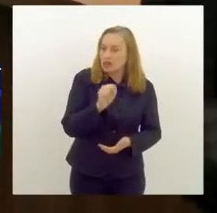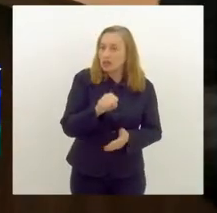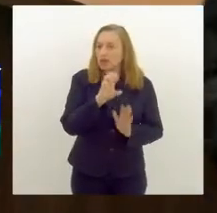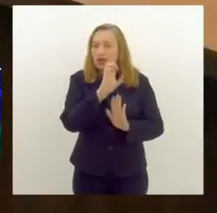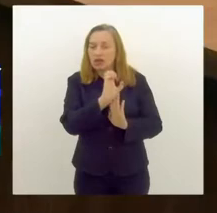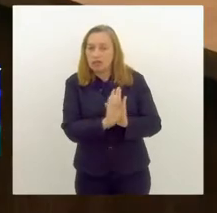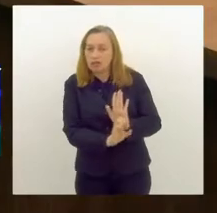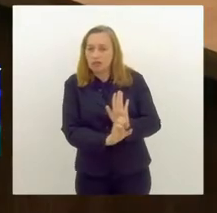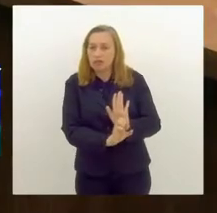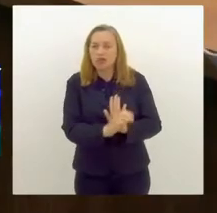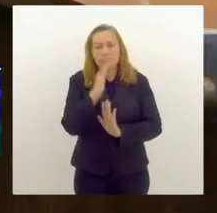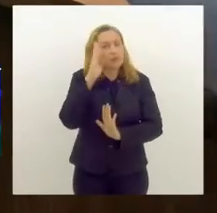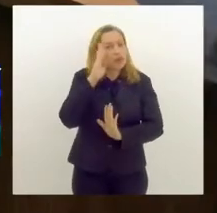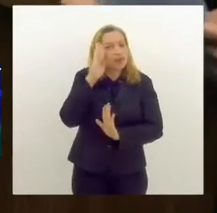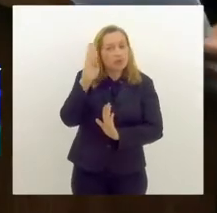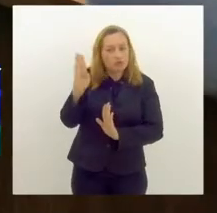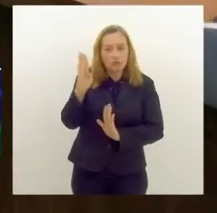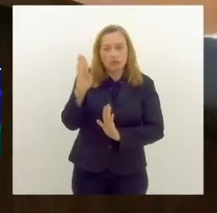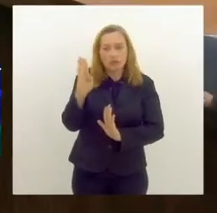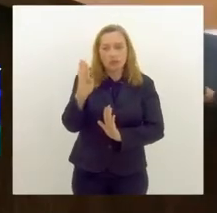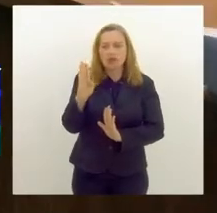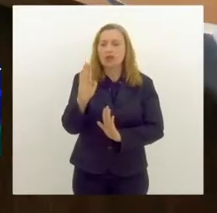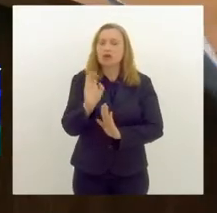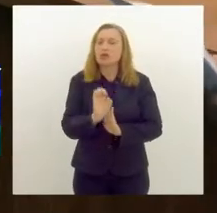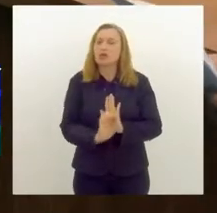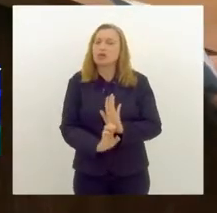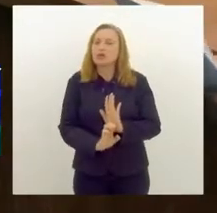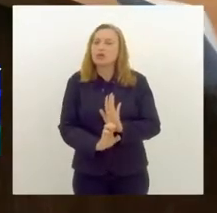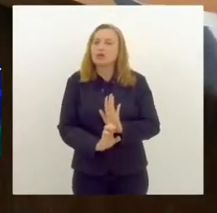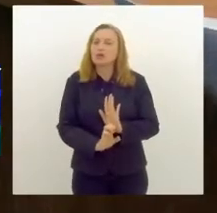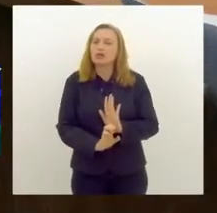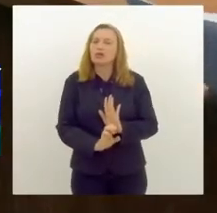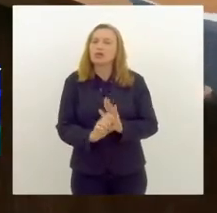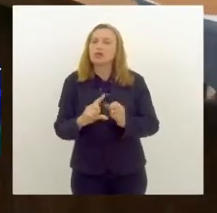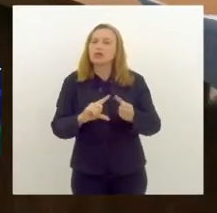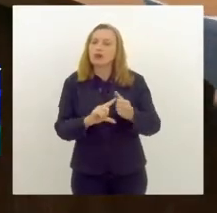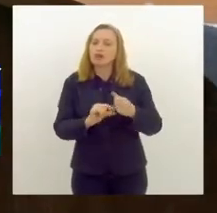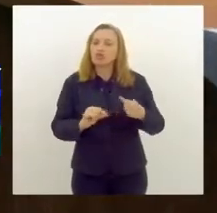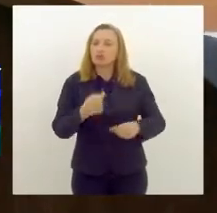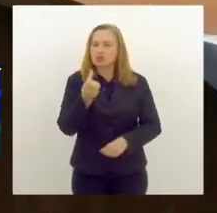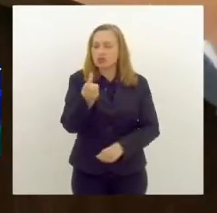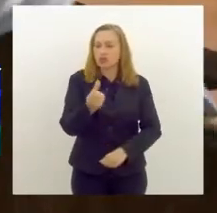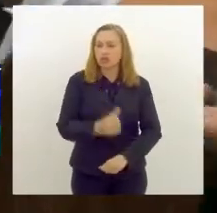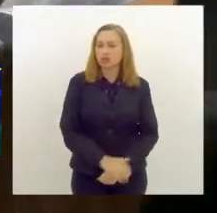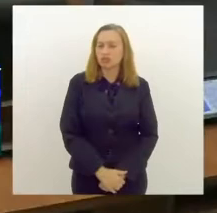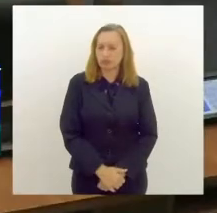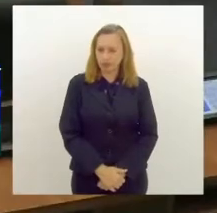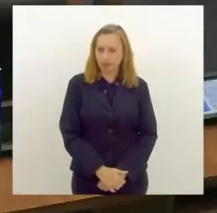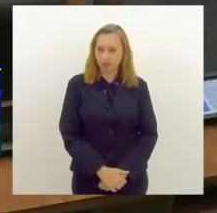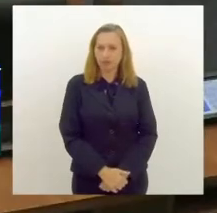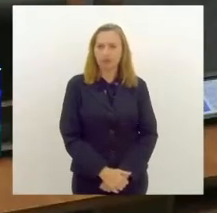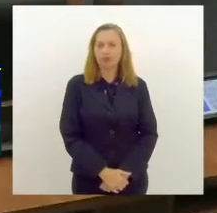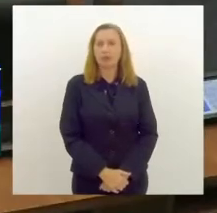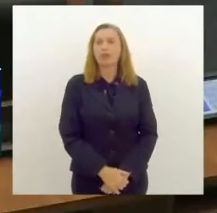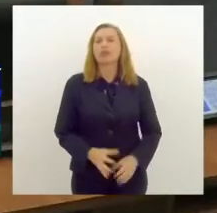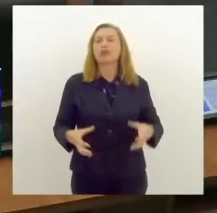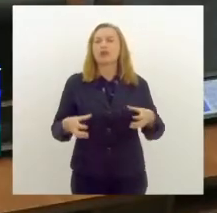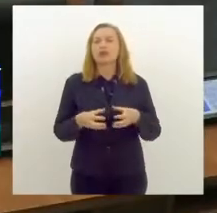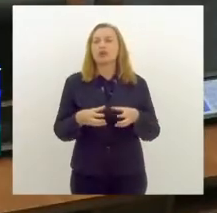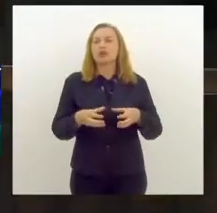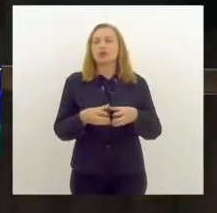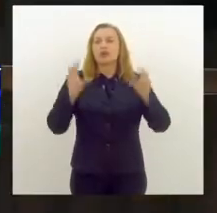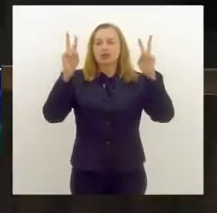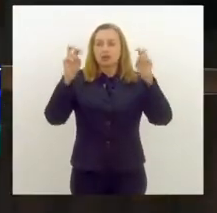emendas, principalmente a emenda no artigo 6º. Pela Comissão de